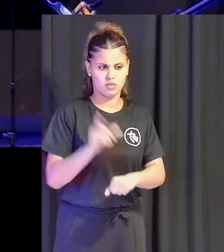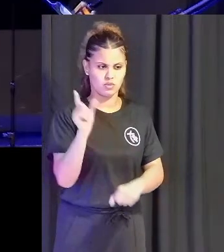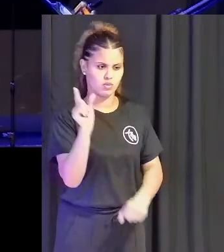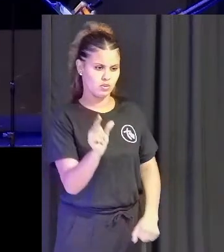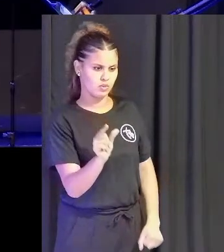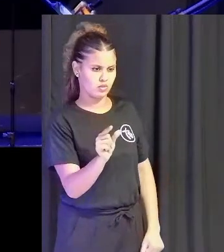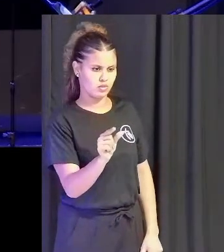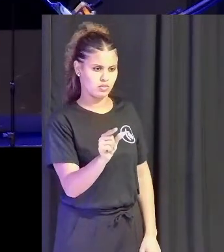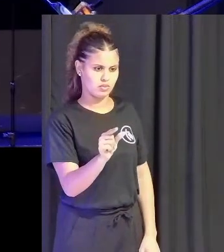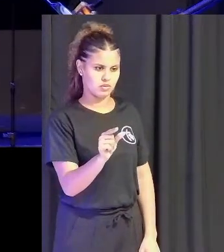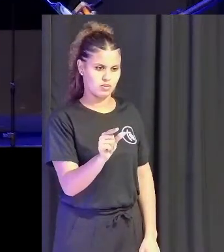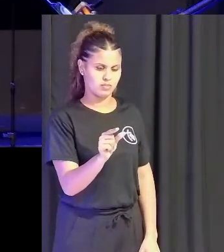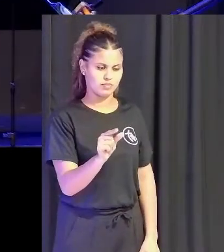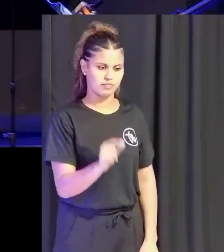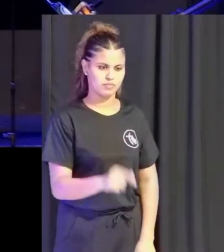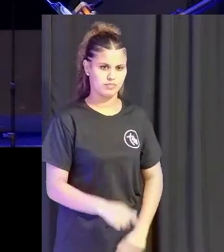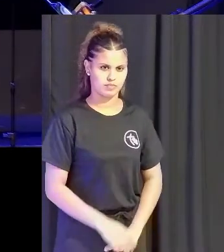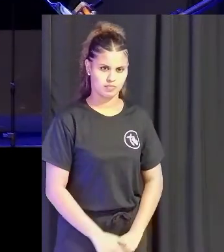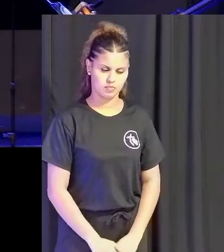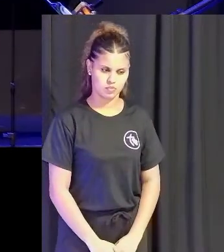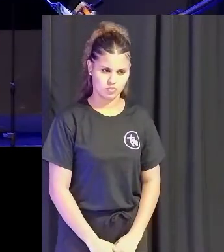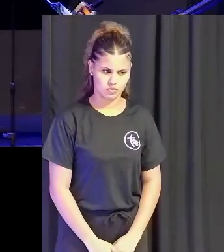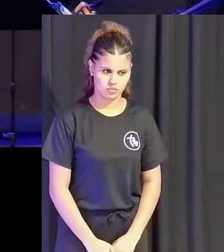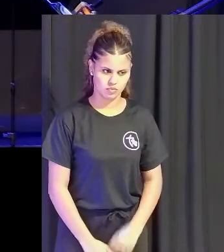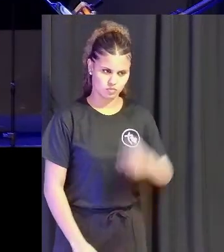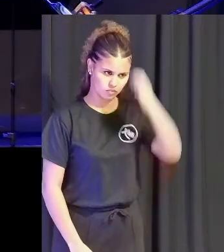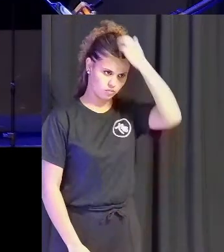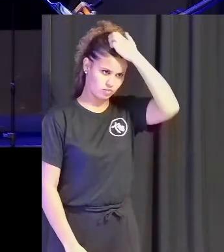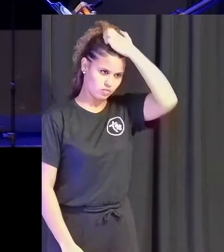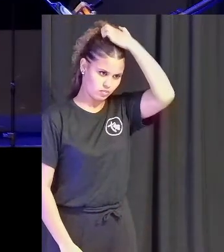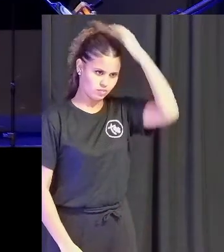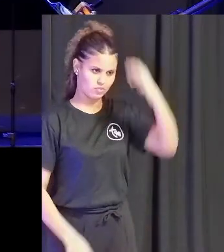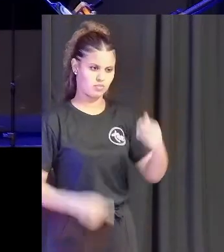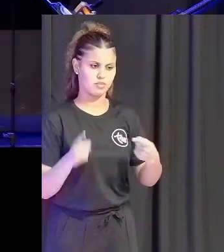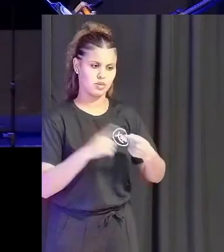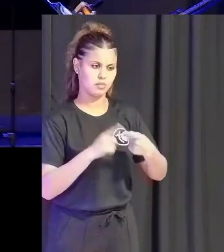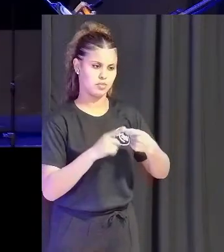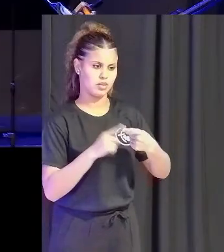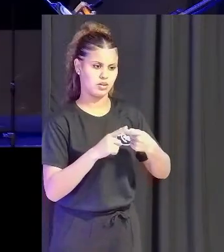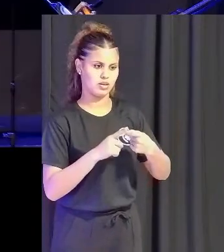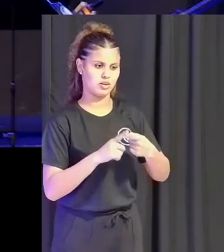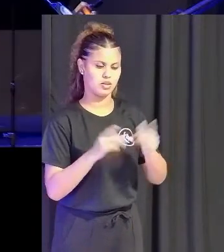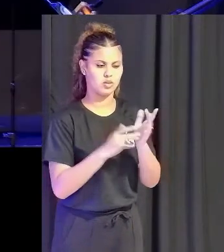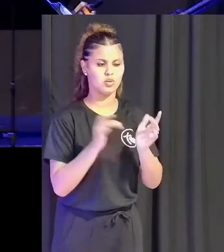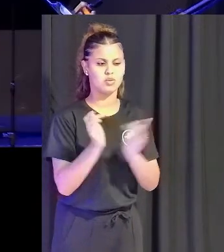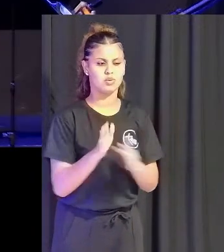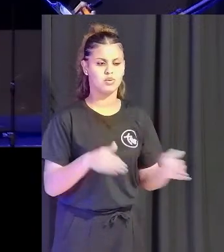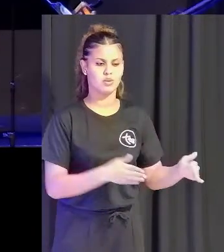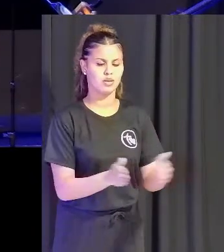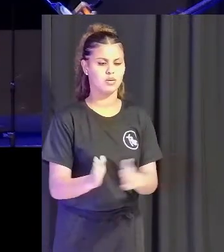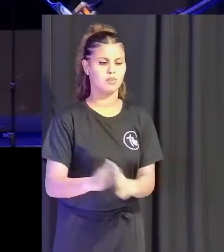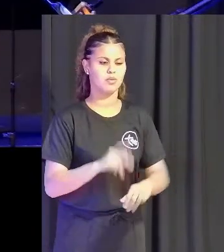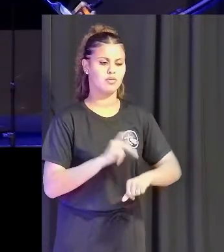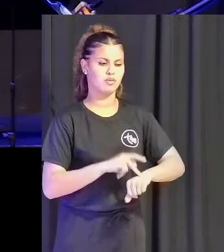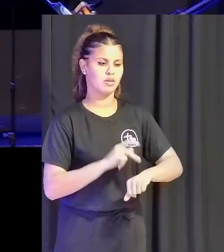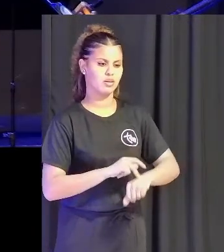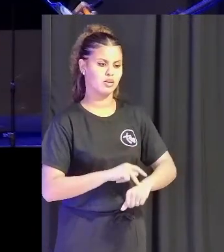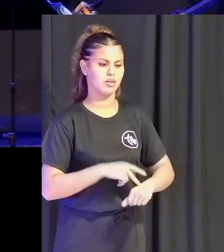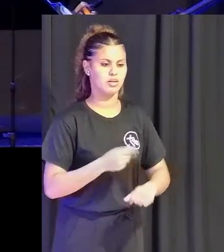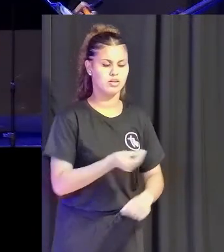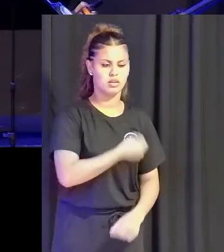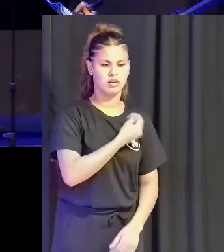mas as outras duas que eles ensinaram, a primeira foi: eu sou o caminho, a verdade e a vida. Ninguém vem ao